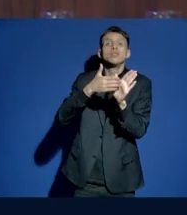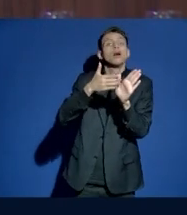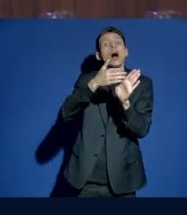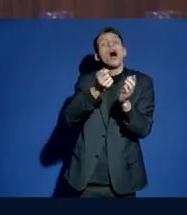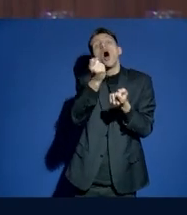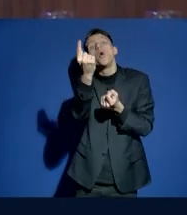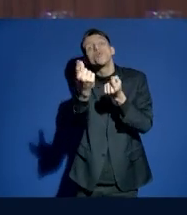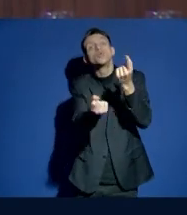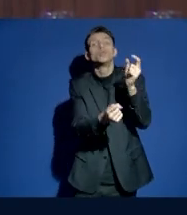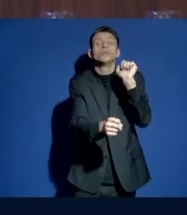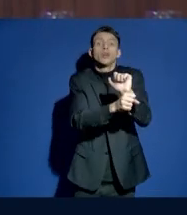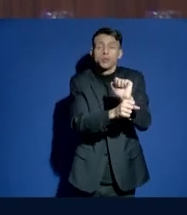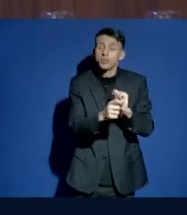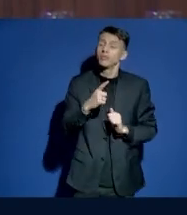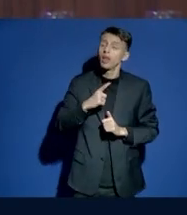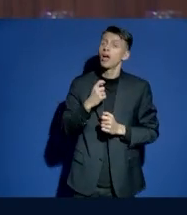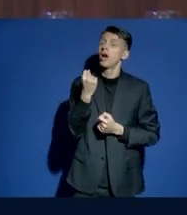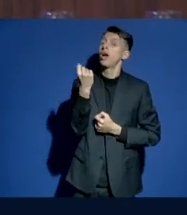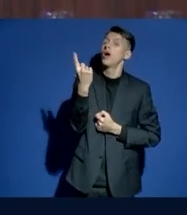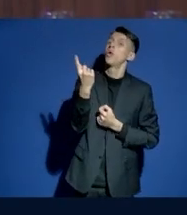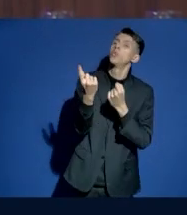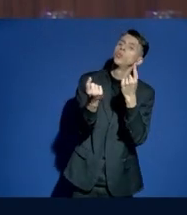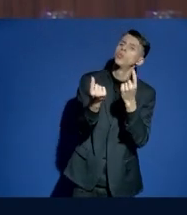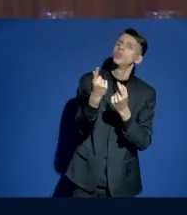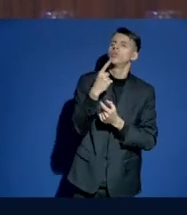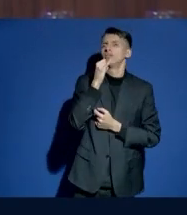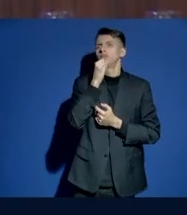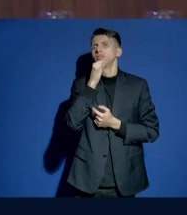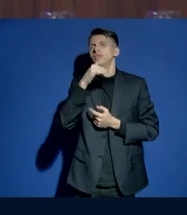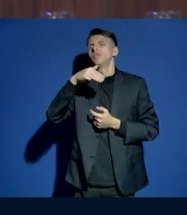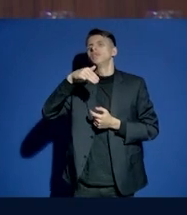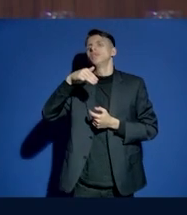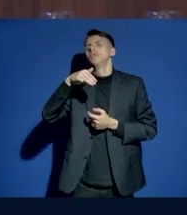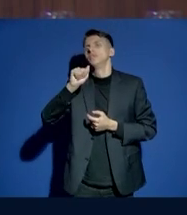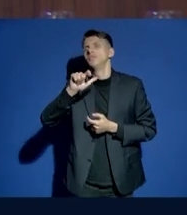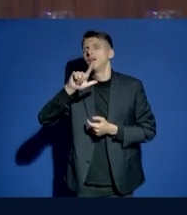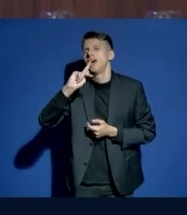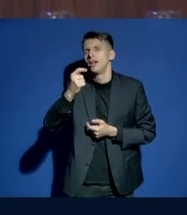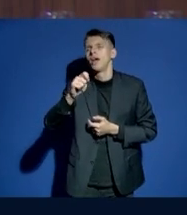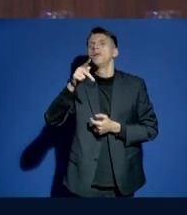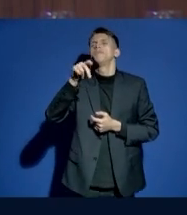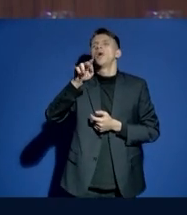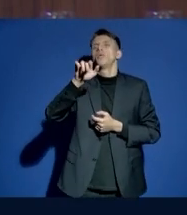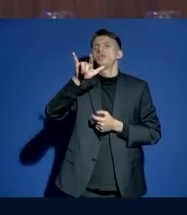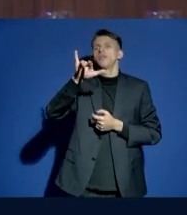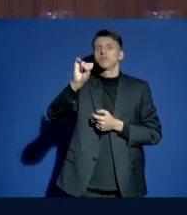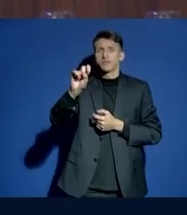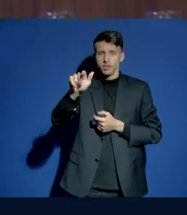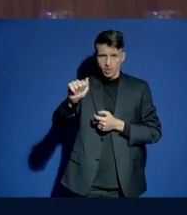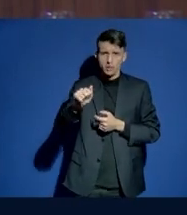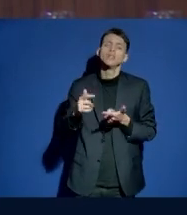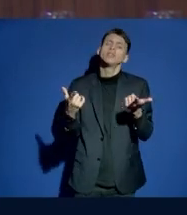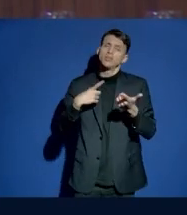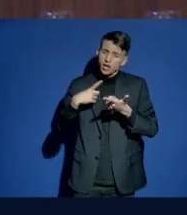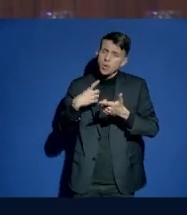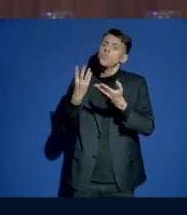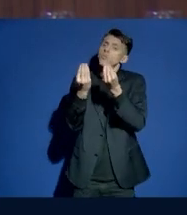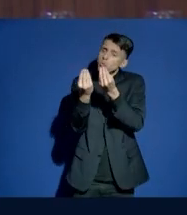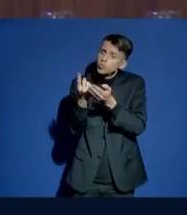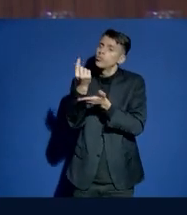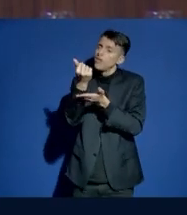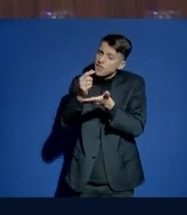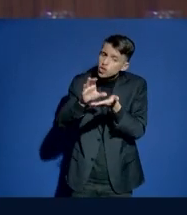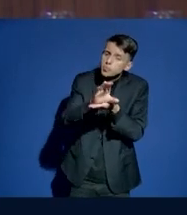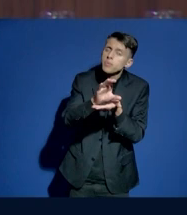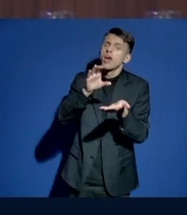nós temos alguns passos nós temos aí a malha a malha paulista que foi prorrogada então tem muitos investimentos